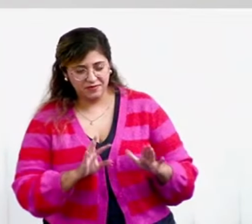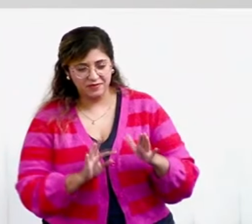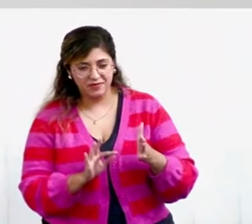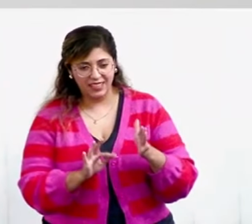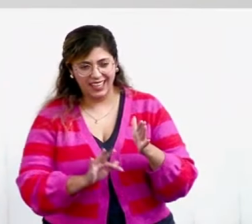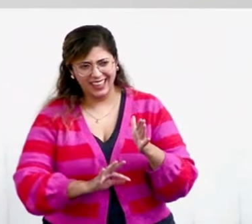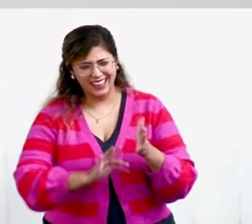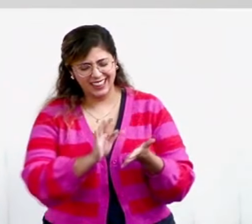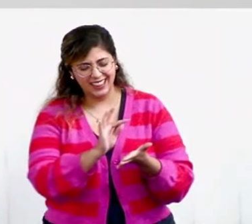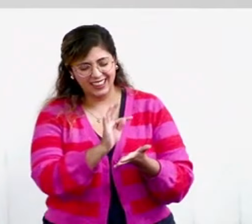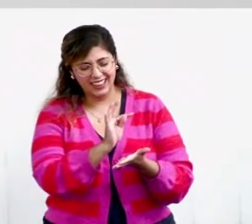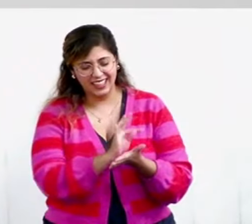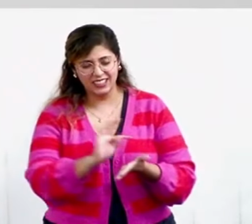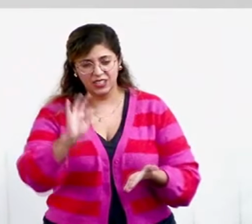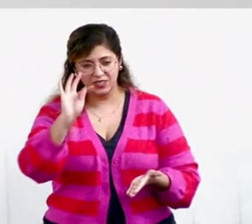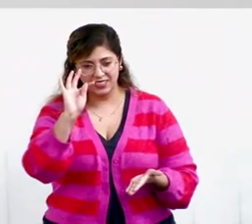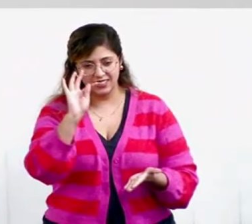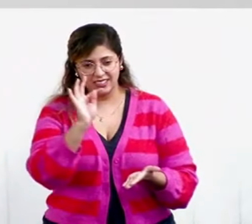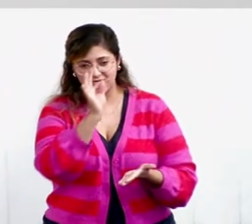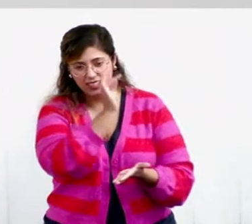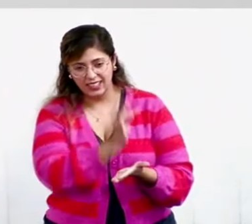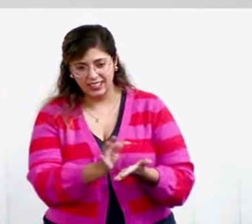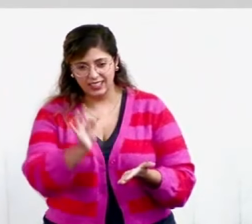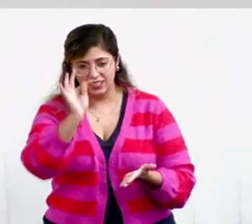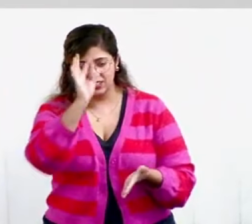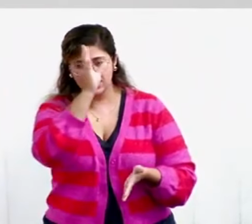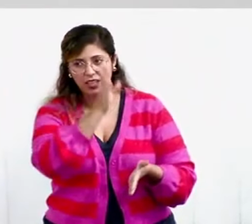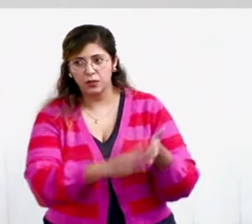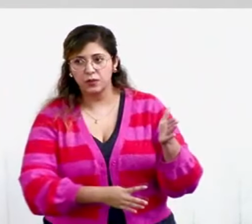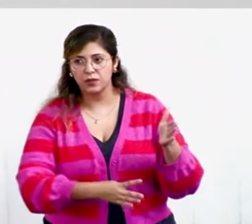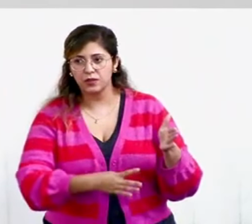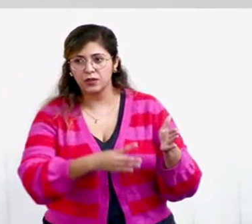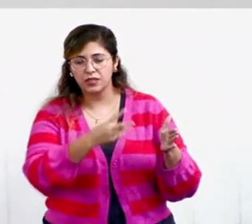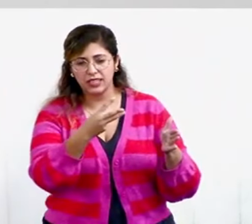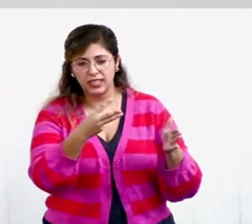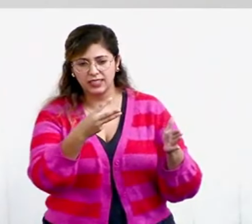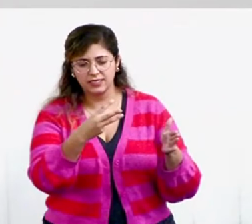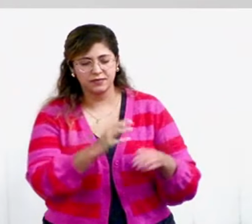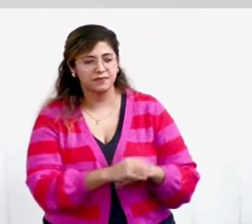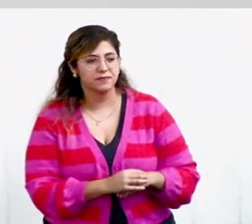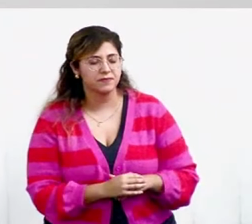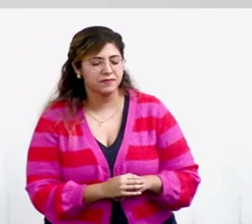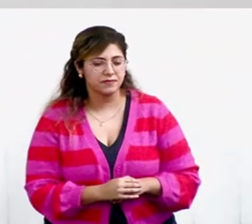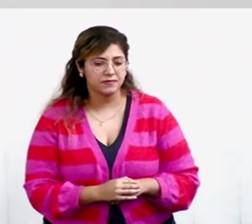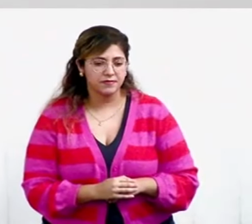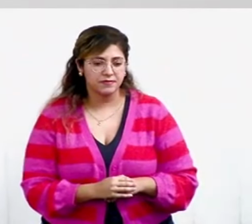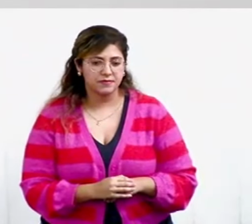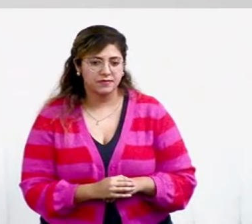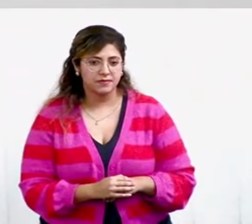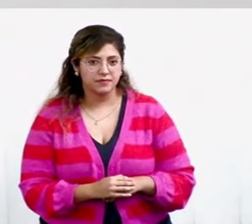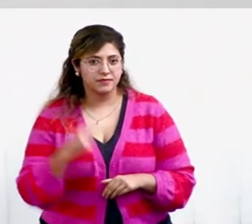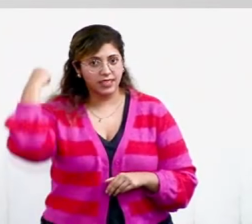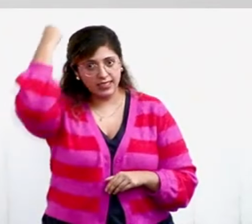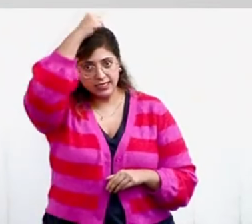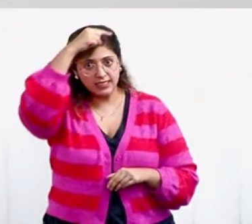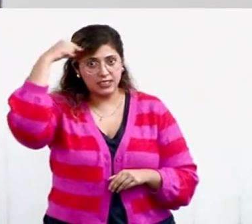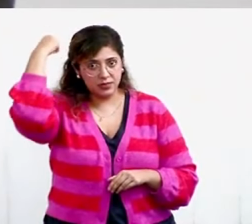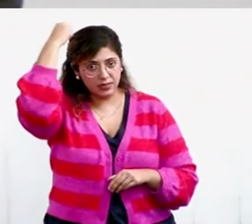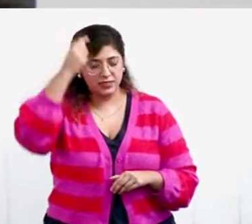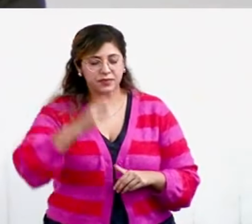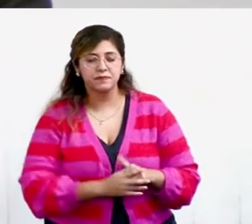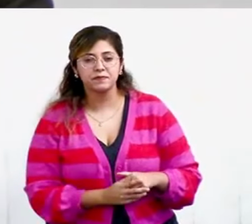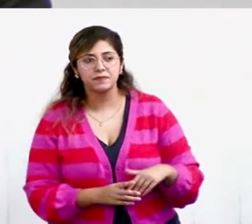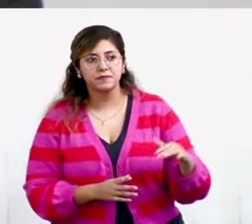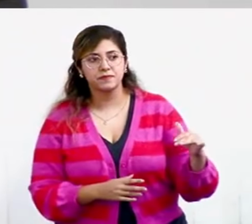1 Tessalonicenses 4, versículos 3 a 8. Falando sobre a santificação, um modo que